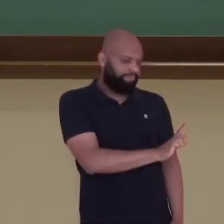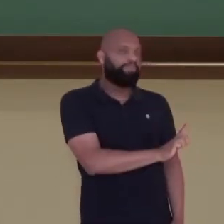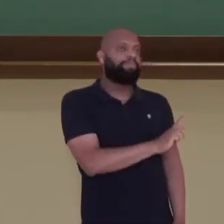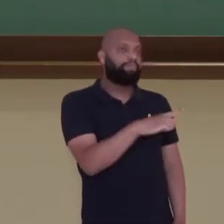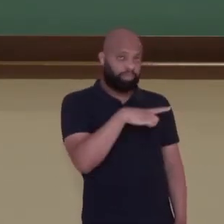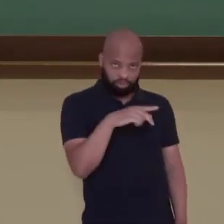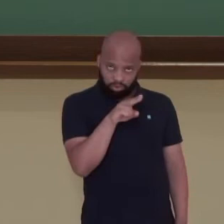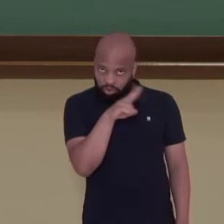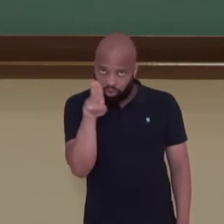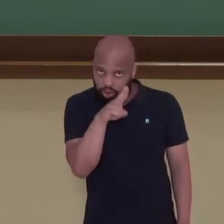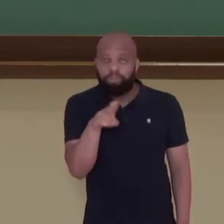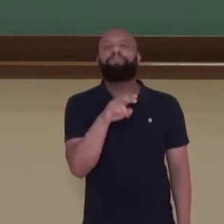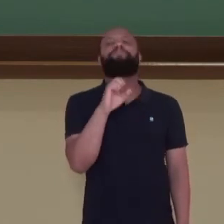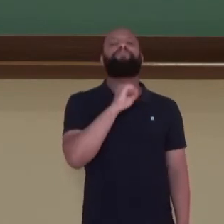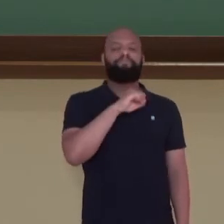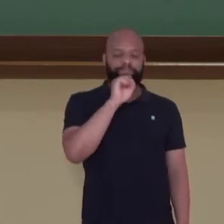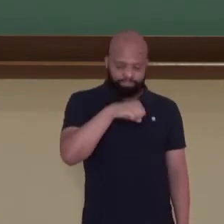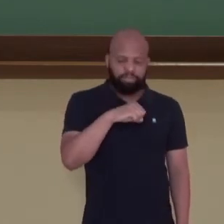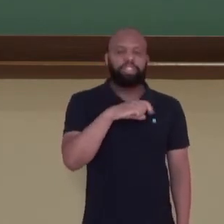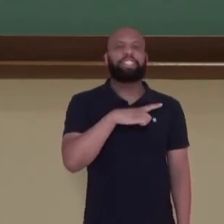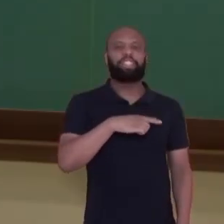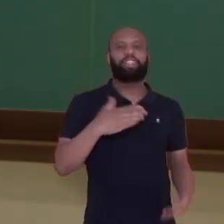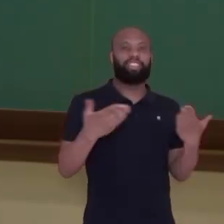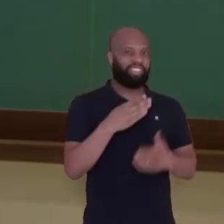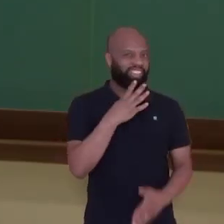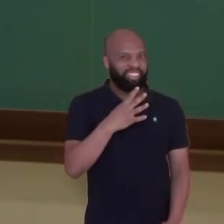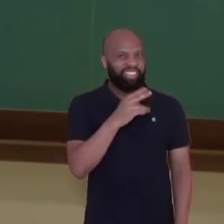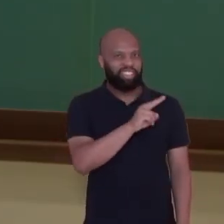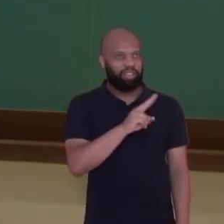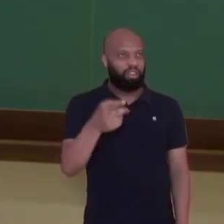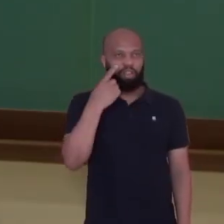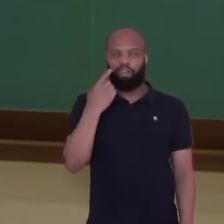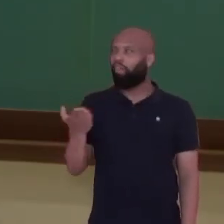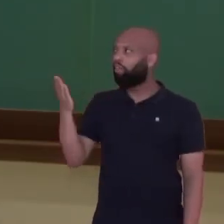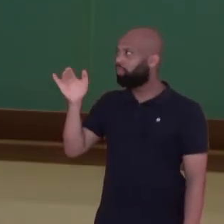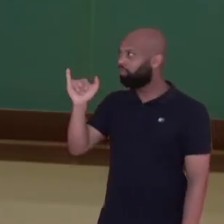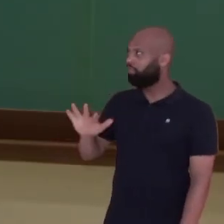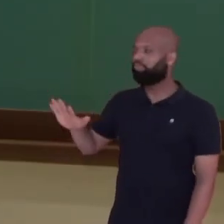um nome? Tem. Vamos conhecer esse nome? Repare bem na imagem.